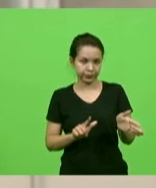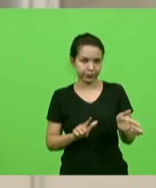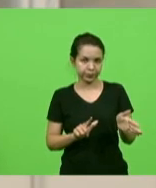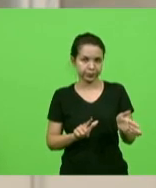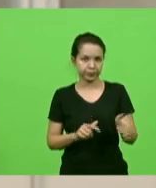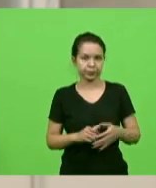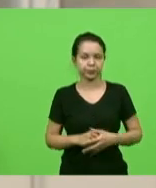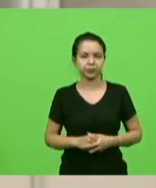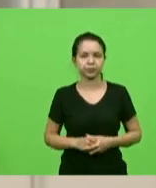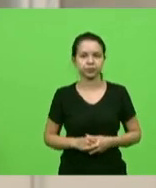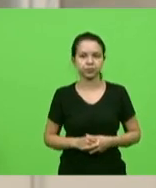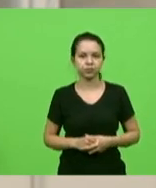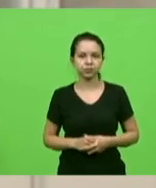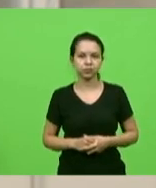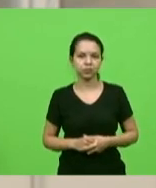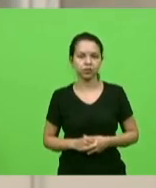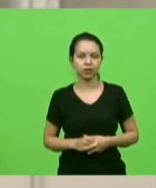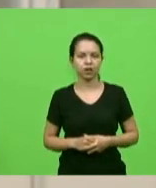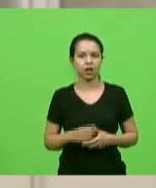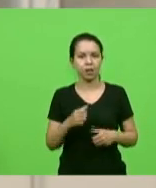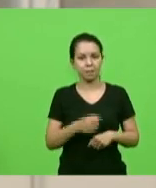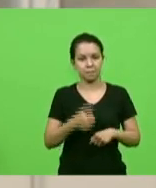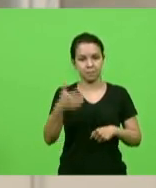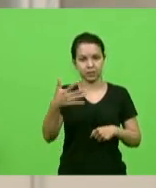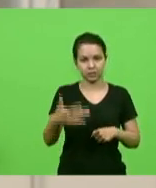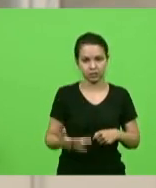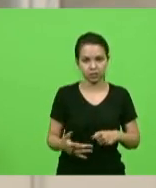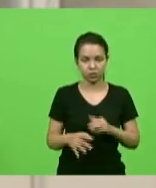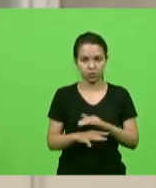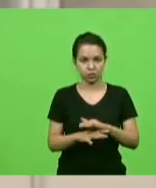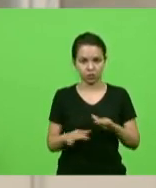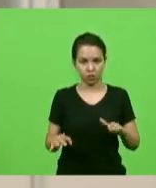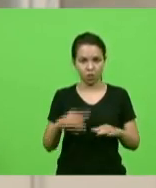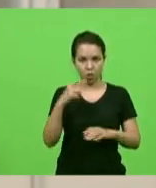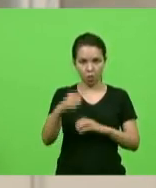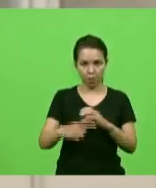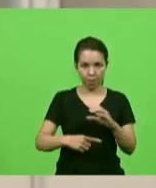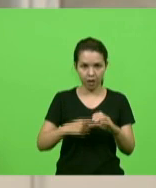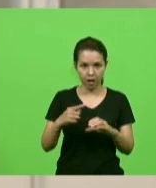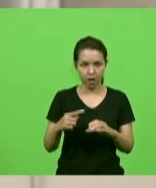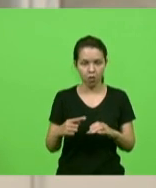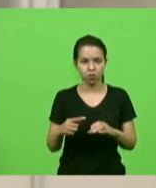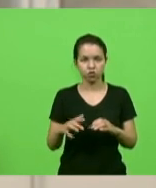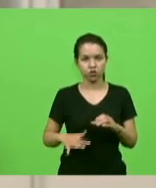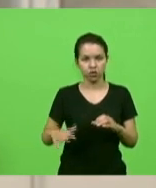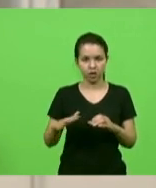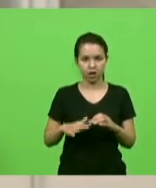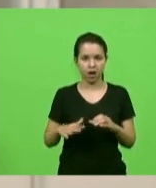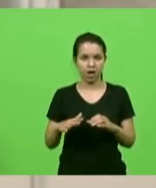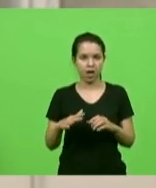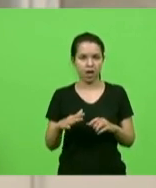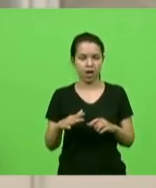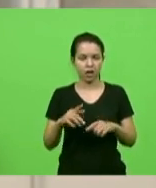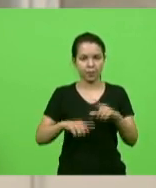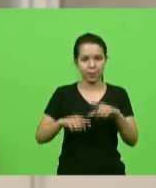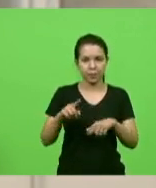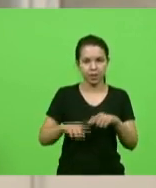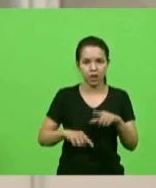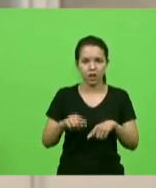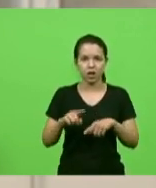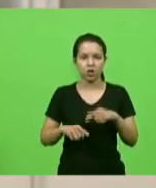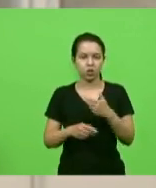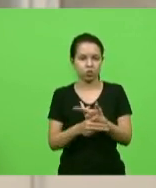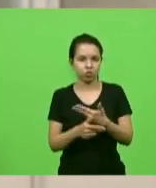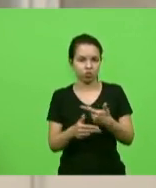e não se fez apenas menção global e genérica a equipamentos e